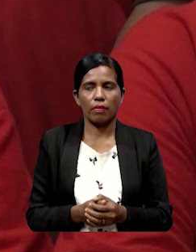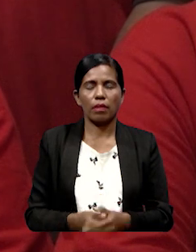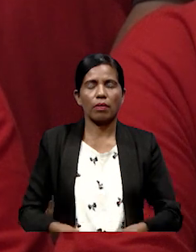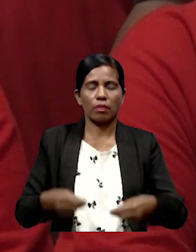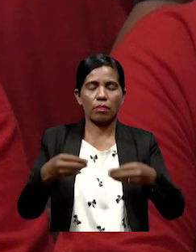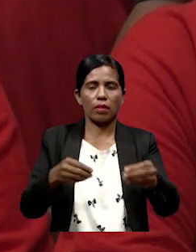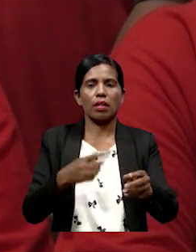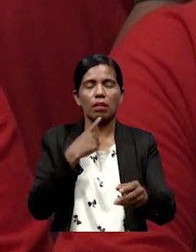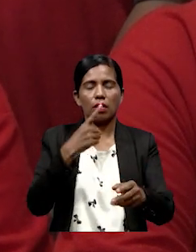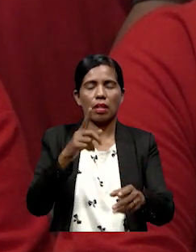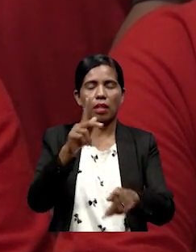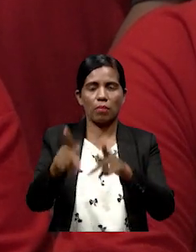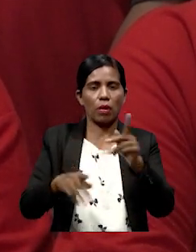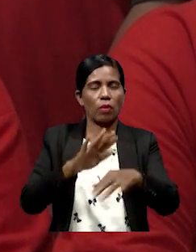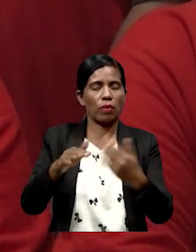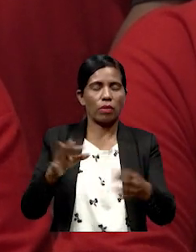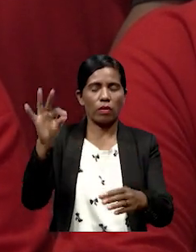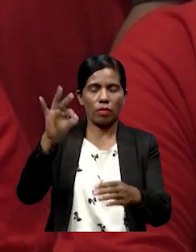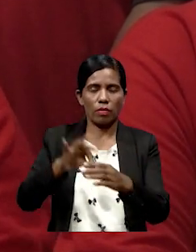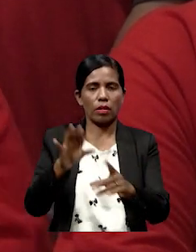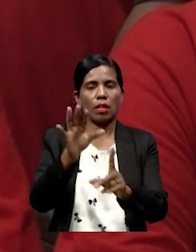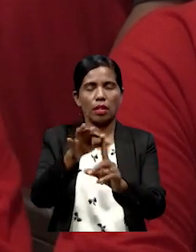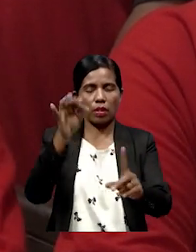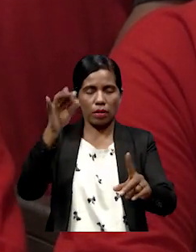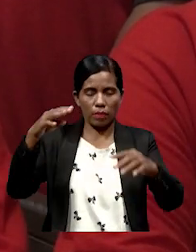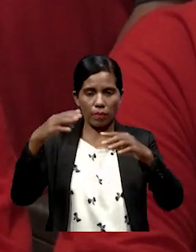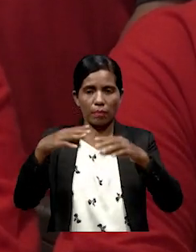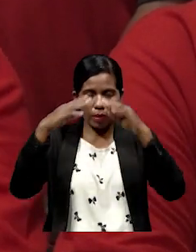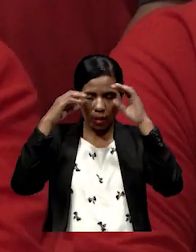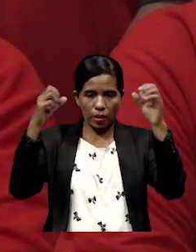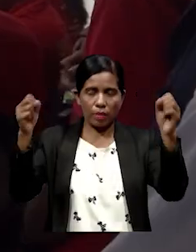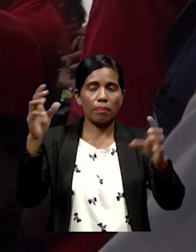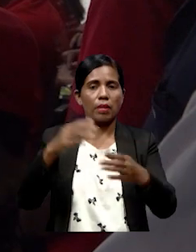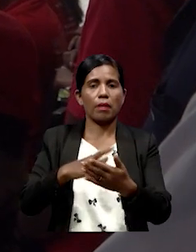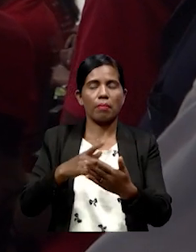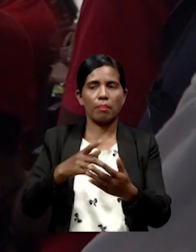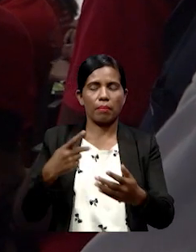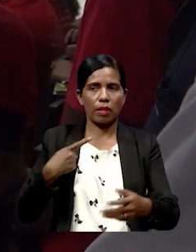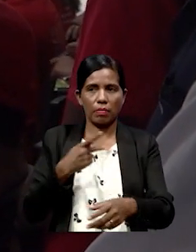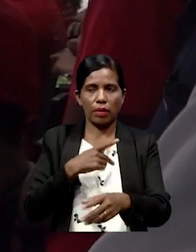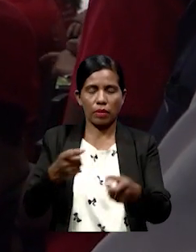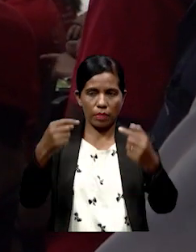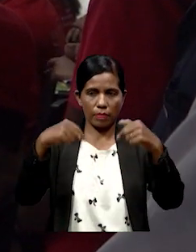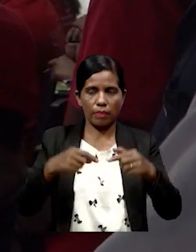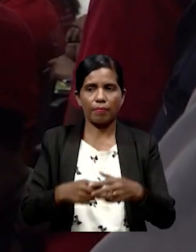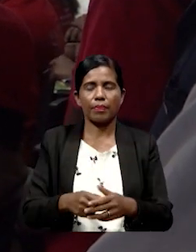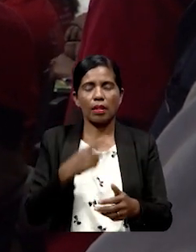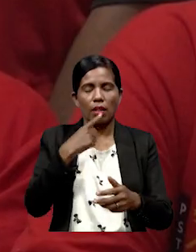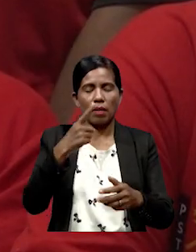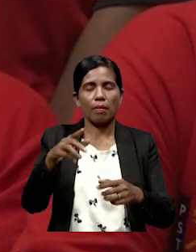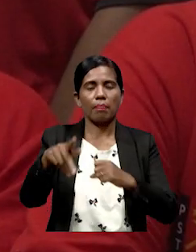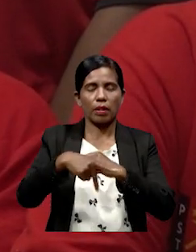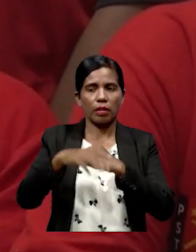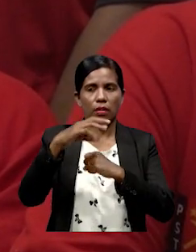desorienta povo ne votos e a eleição parlamentar nebe maximai. Porta-voz sugere ba partido CNRT nomos partido